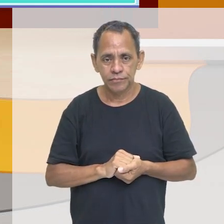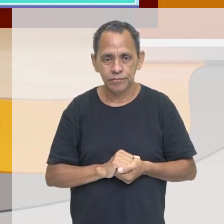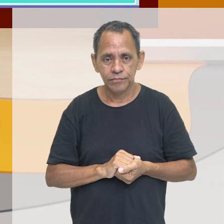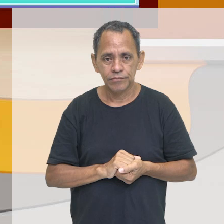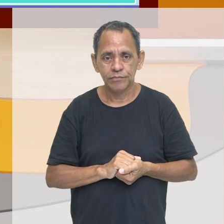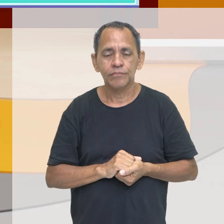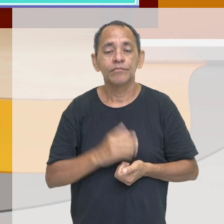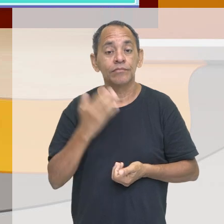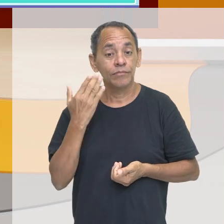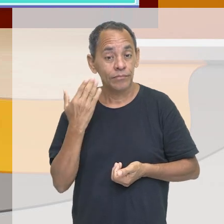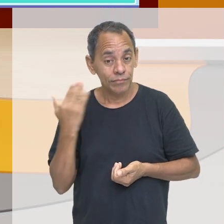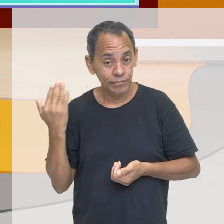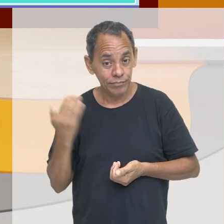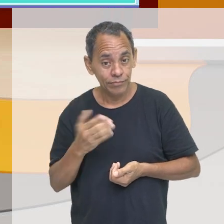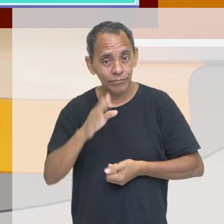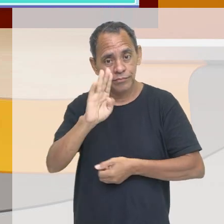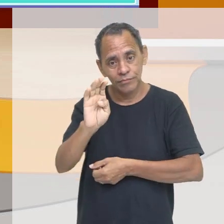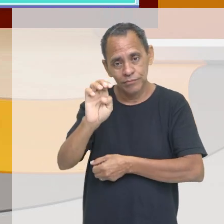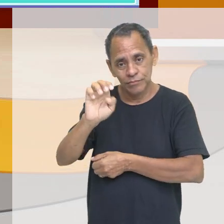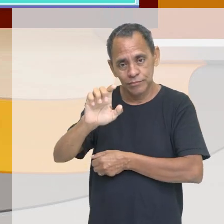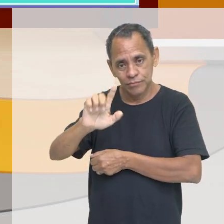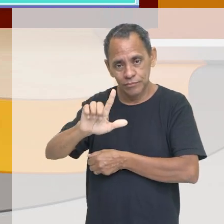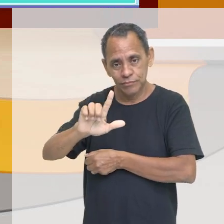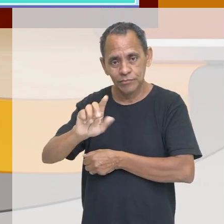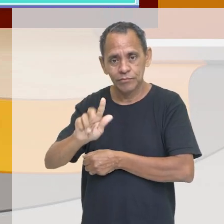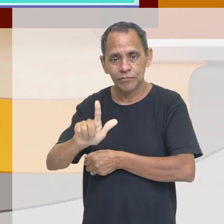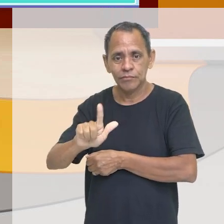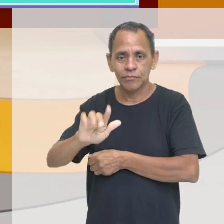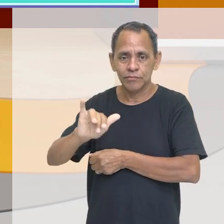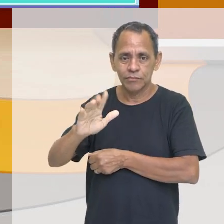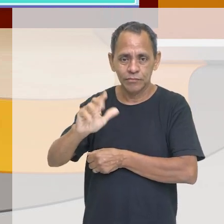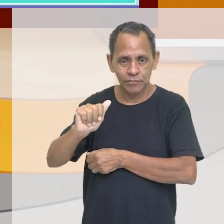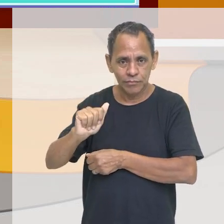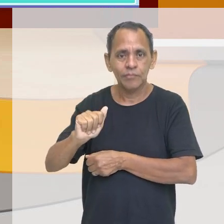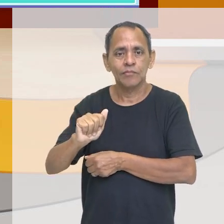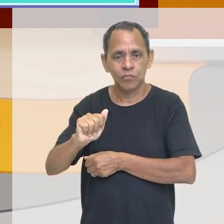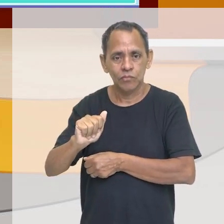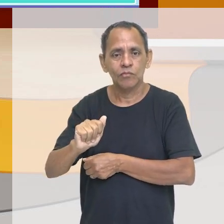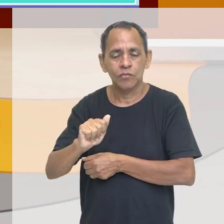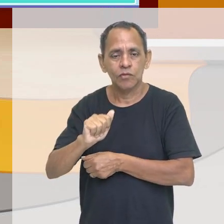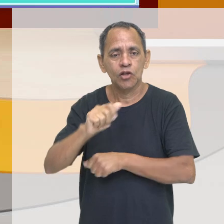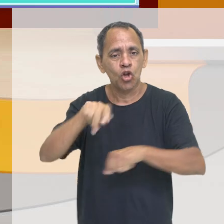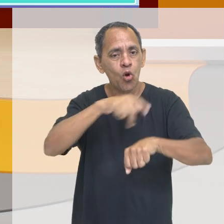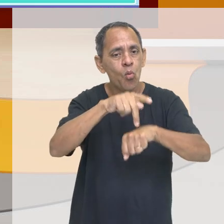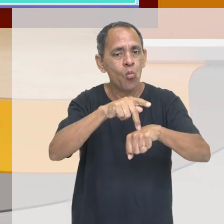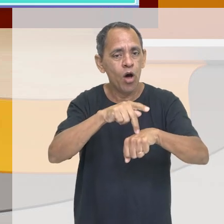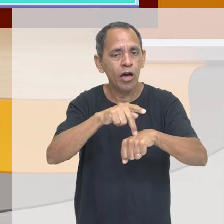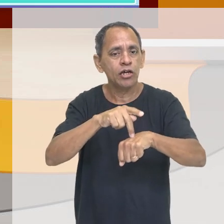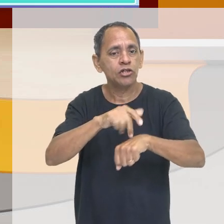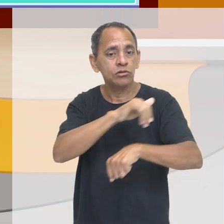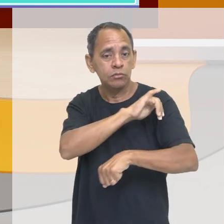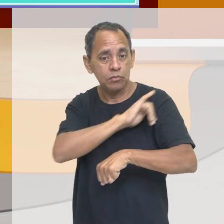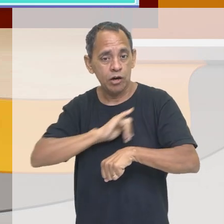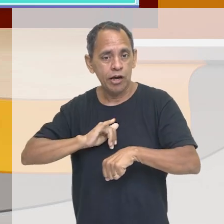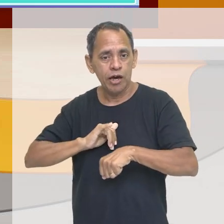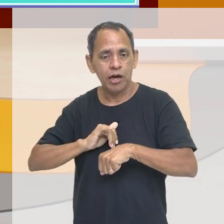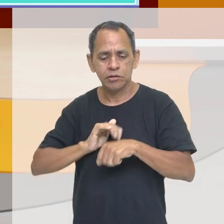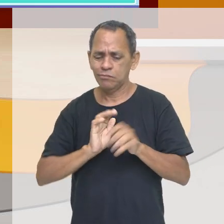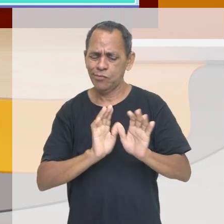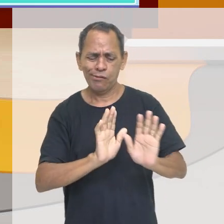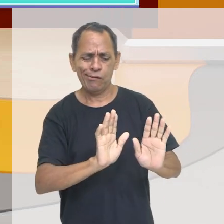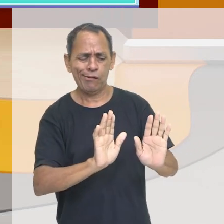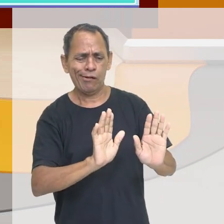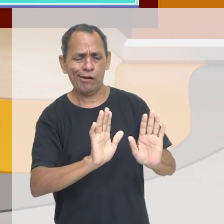Bélgica, que de certa forma era uma nação imperialista da época, gente, perdão, ela se recusou a